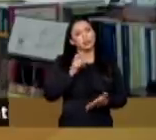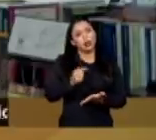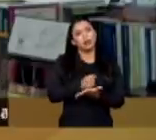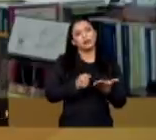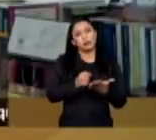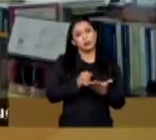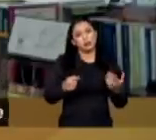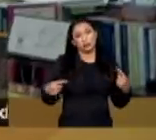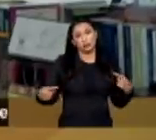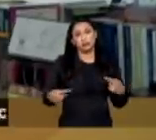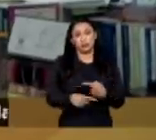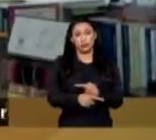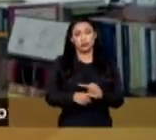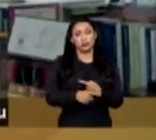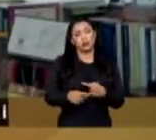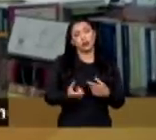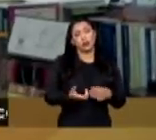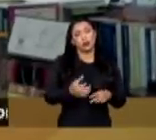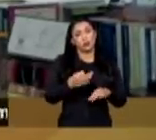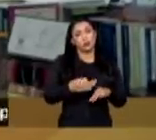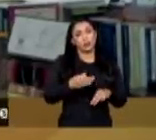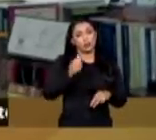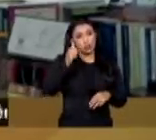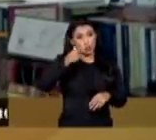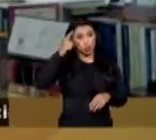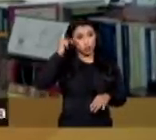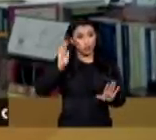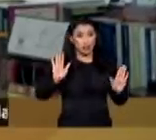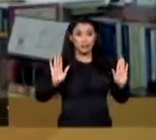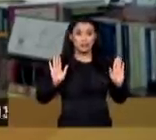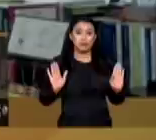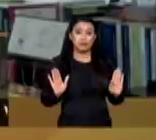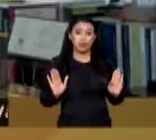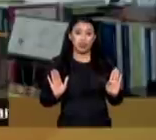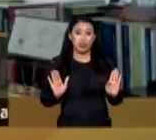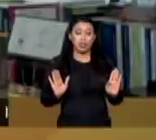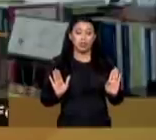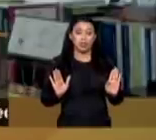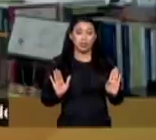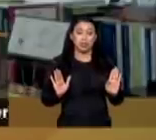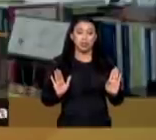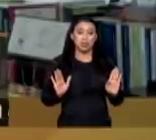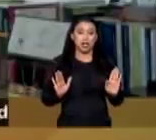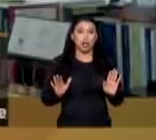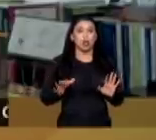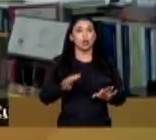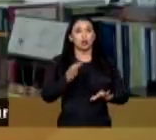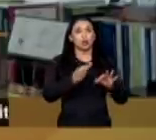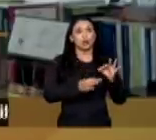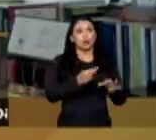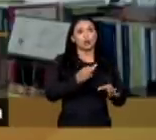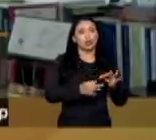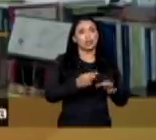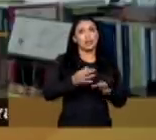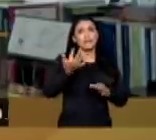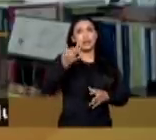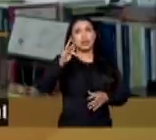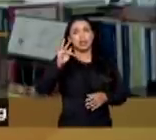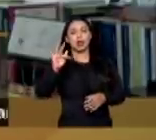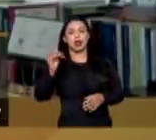na divergência aberta pelo ministro Alexandre de Moraes. Mas, na dúvida, entre Justiça Federal, se o foro